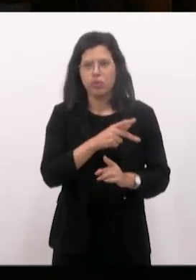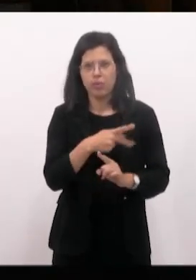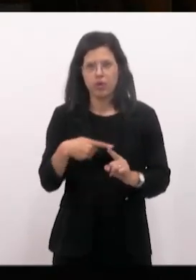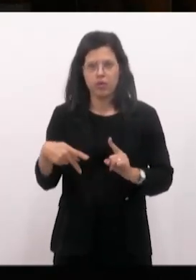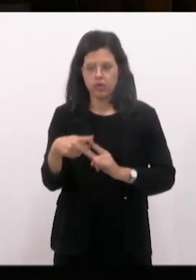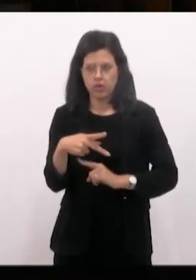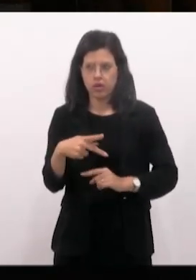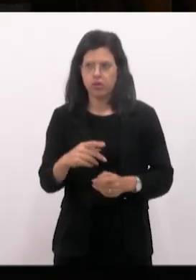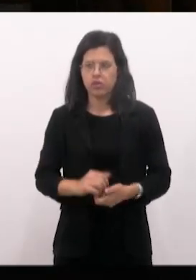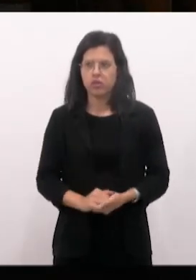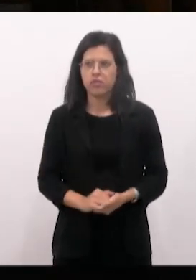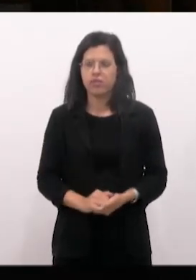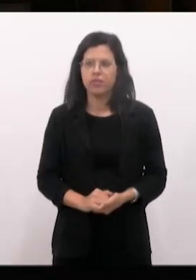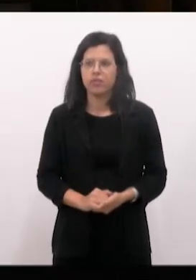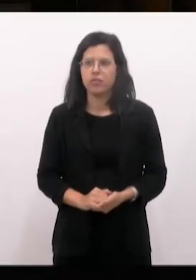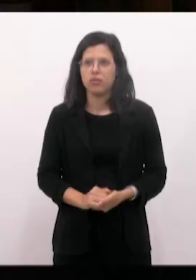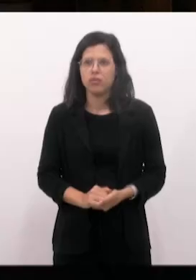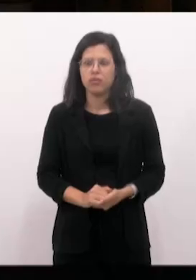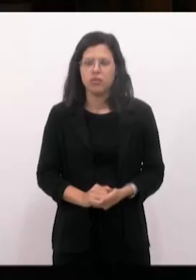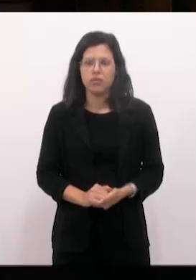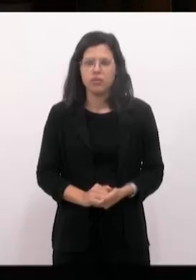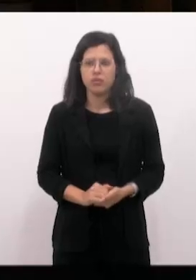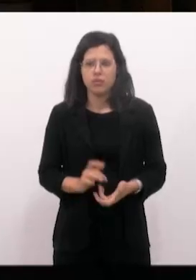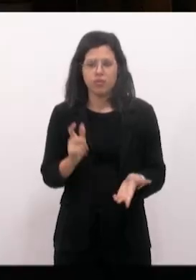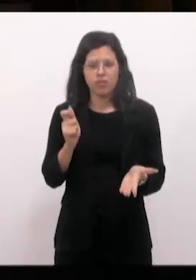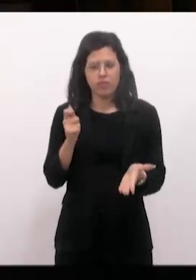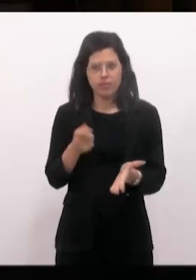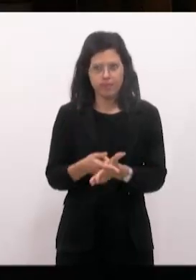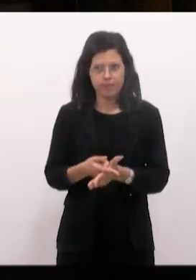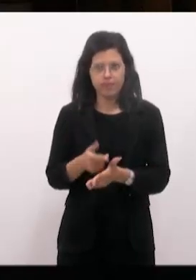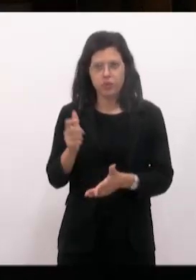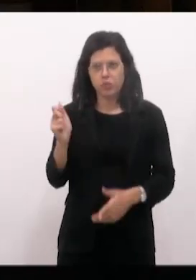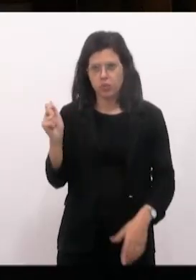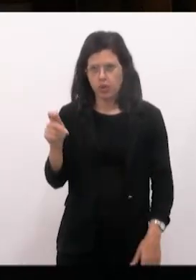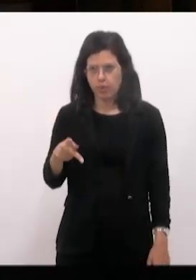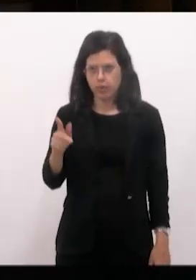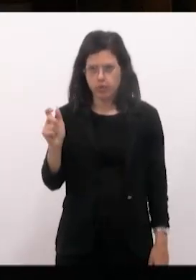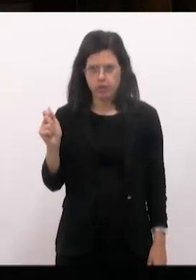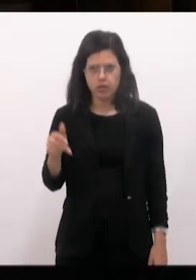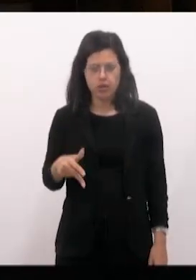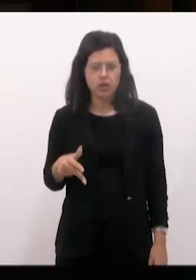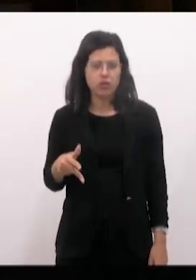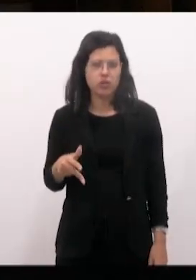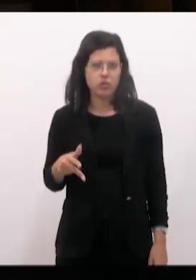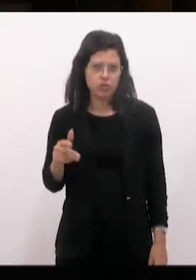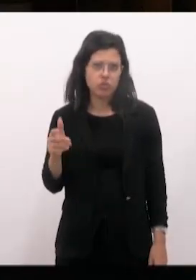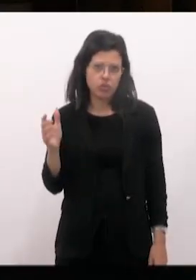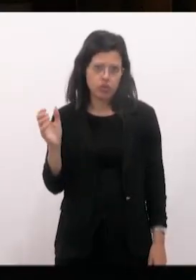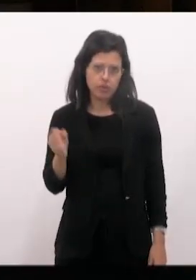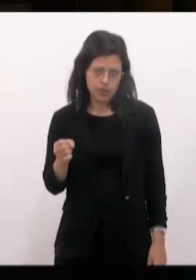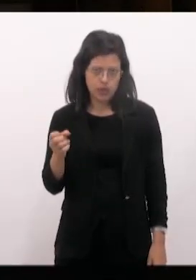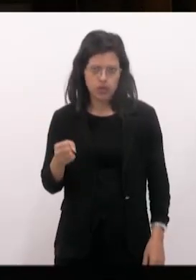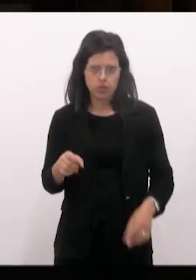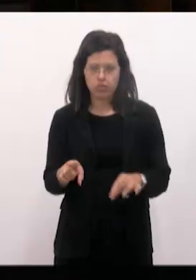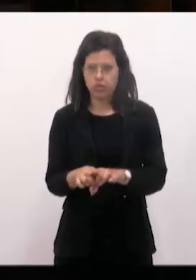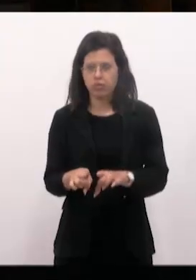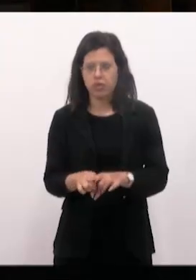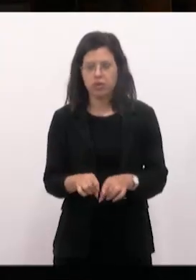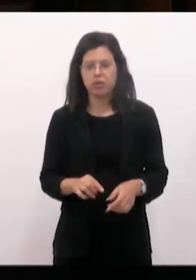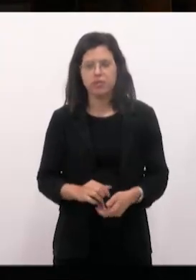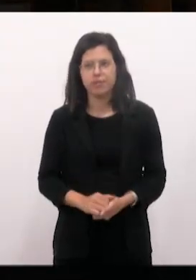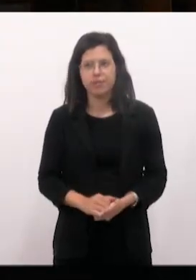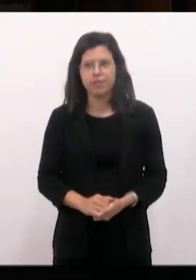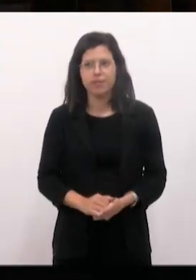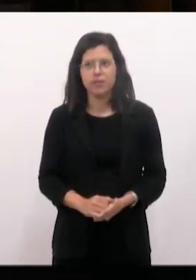no sentido do pagamento das aposentadorias e pensões. O